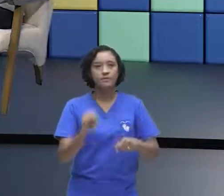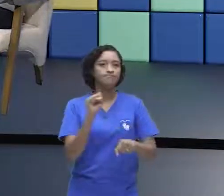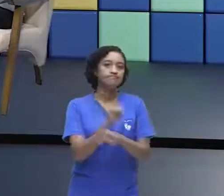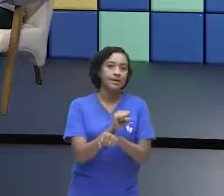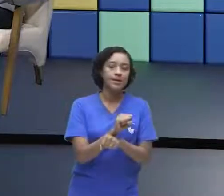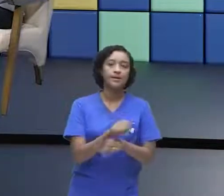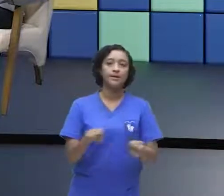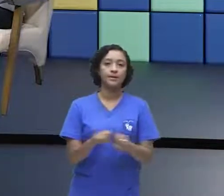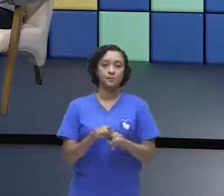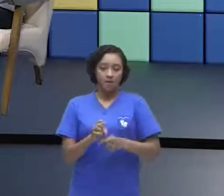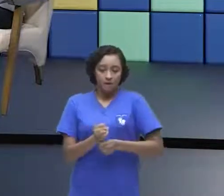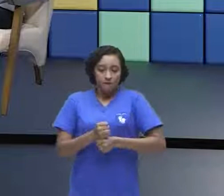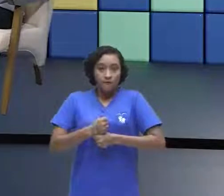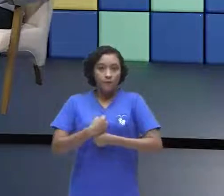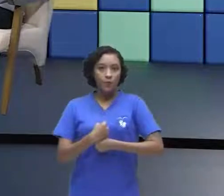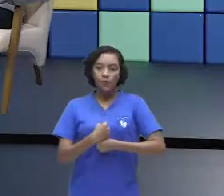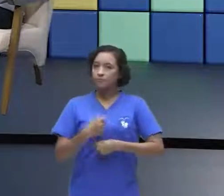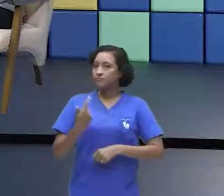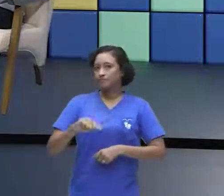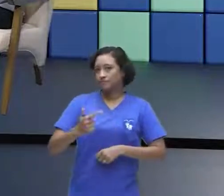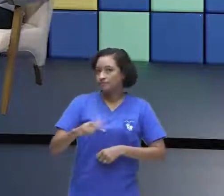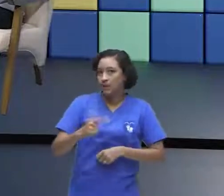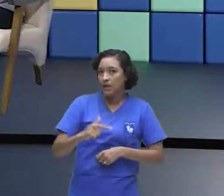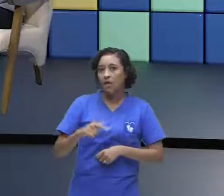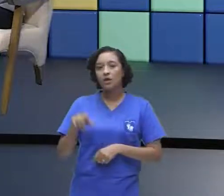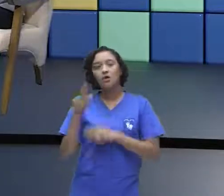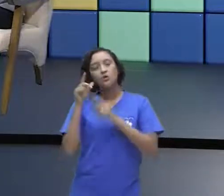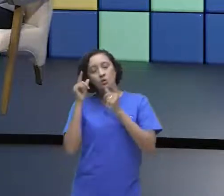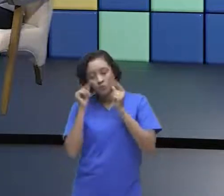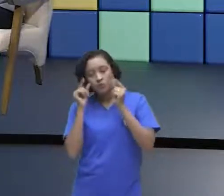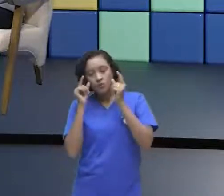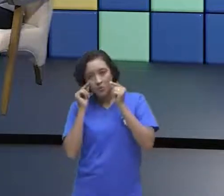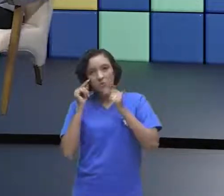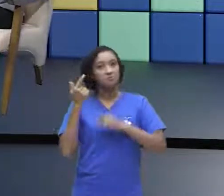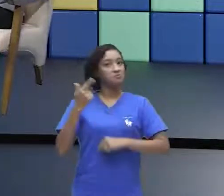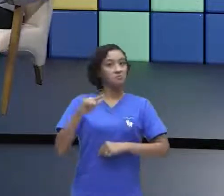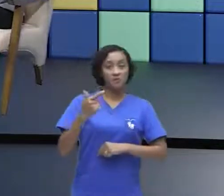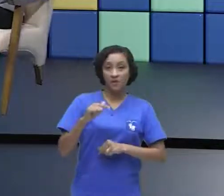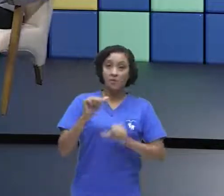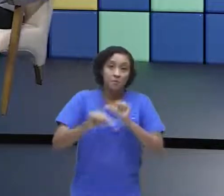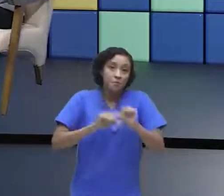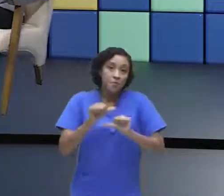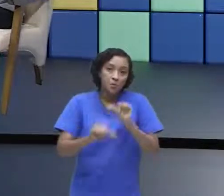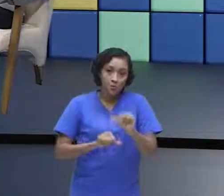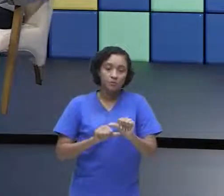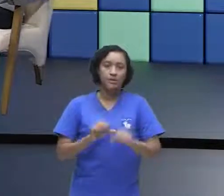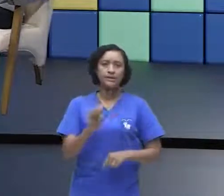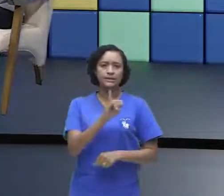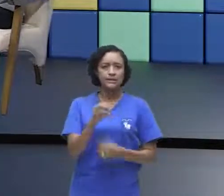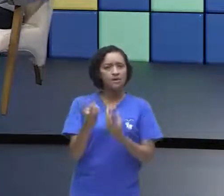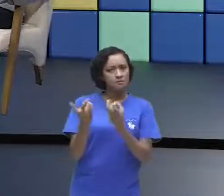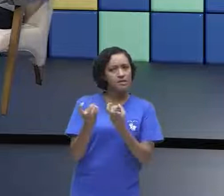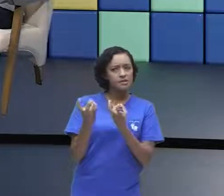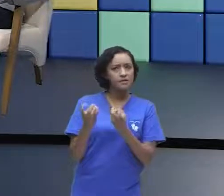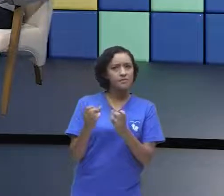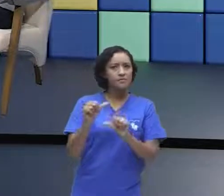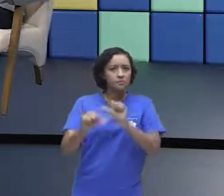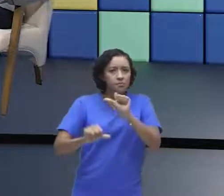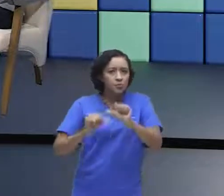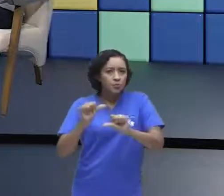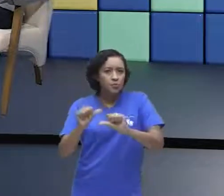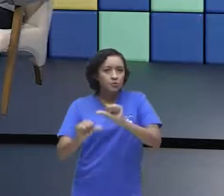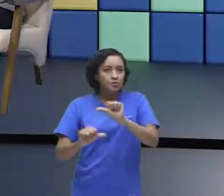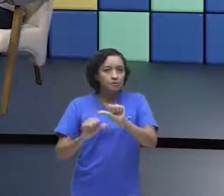o sono, então tudo isso vai mudando, né? Então, se eu perceber que está mudando